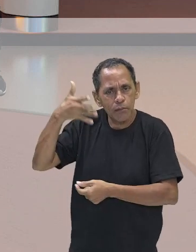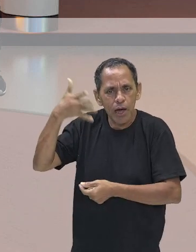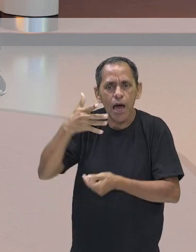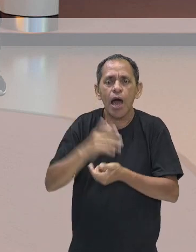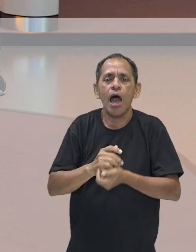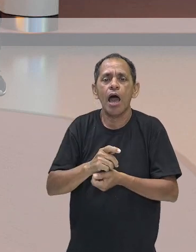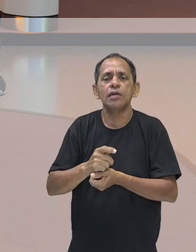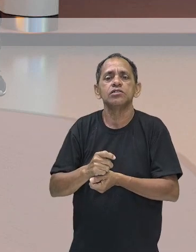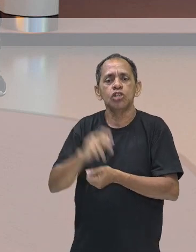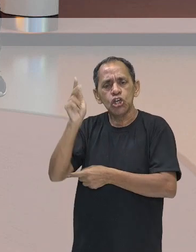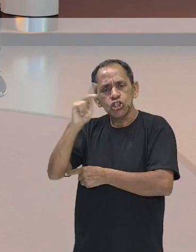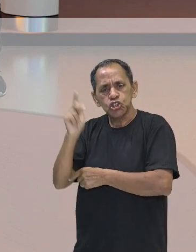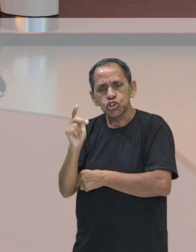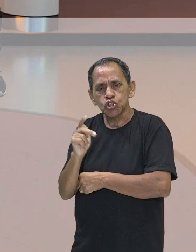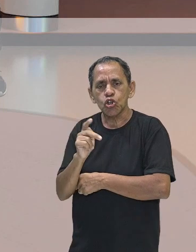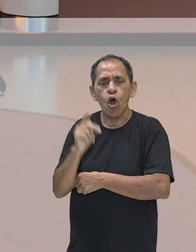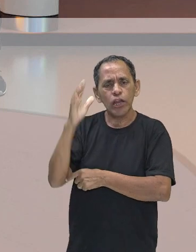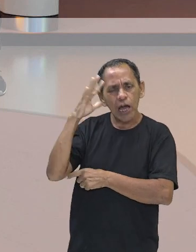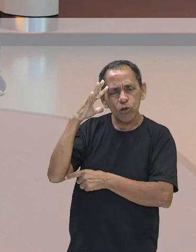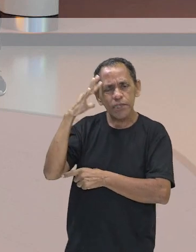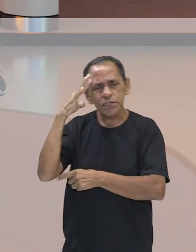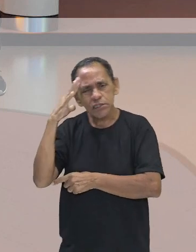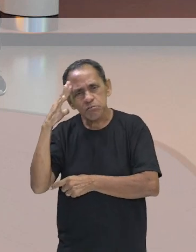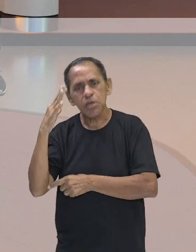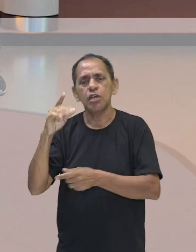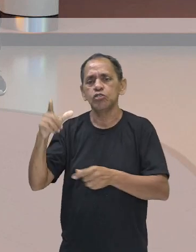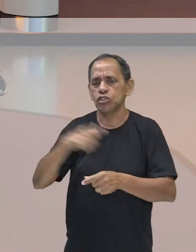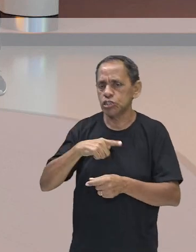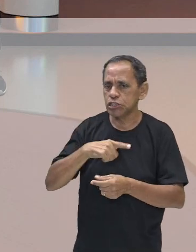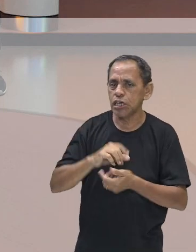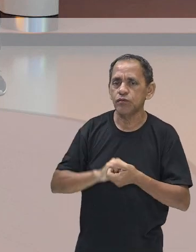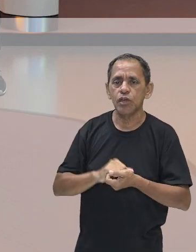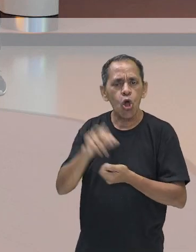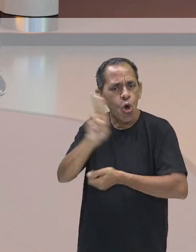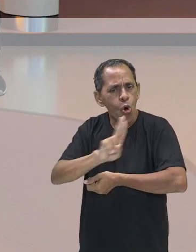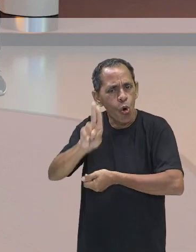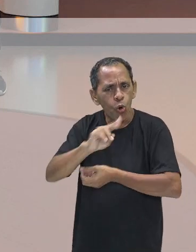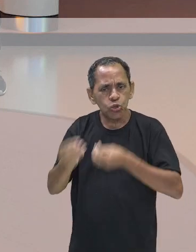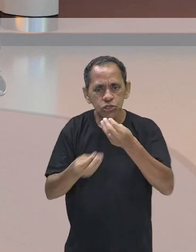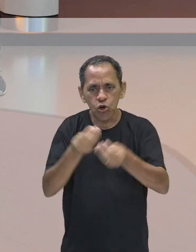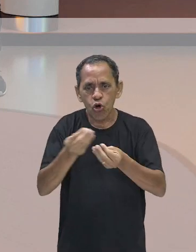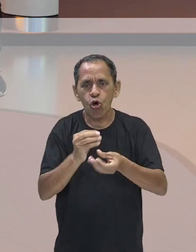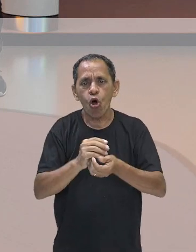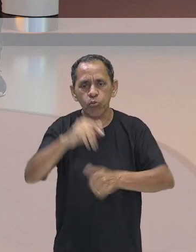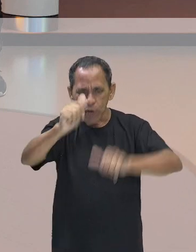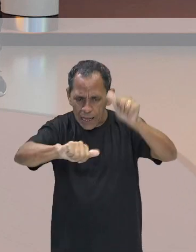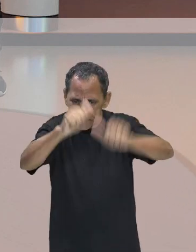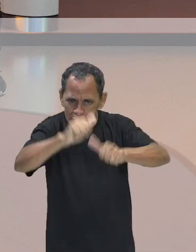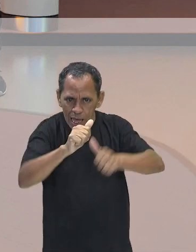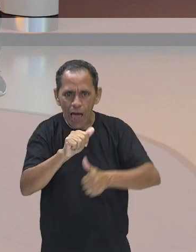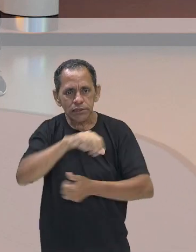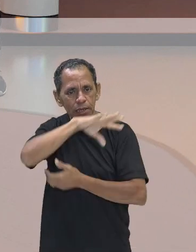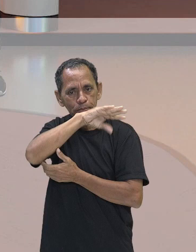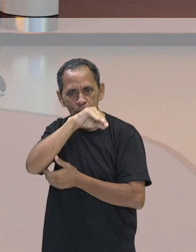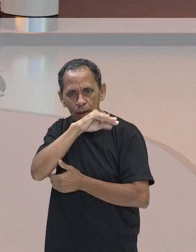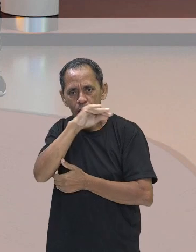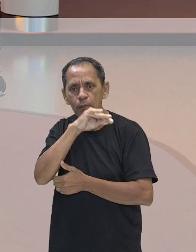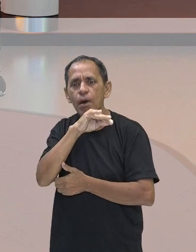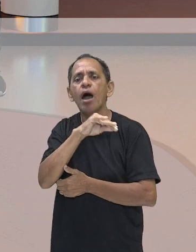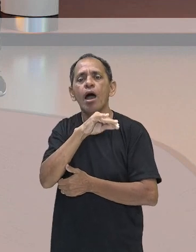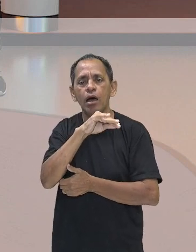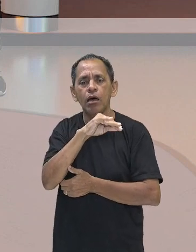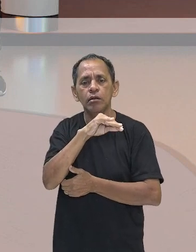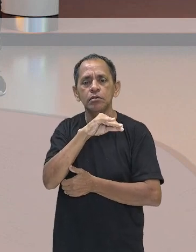um acontecimento. Geralmente a gente utiliza a análise de fontes orais